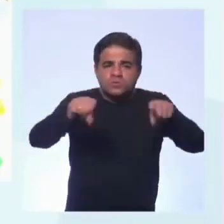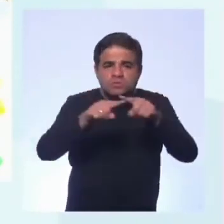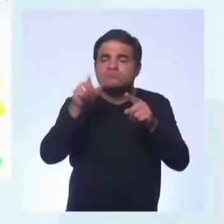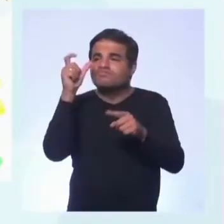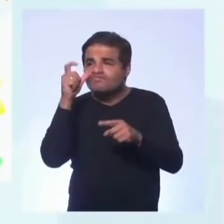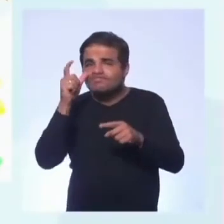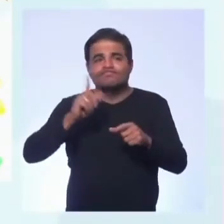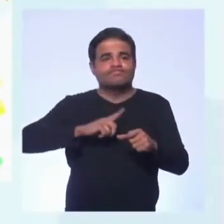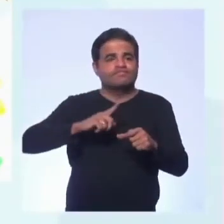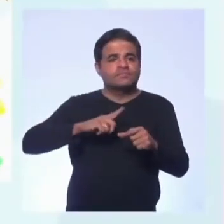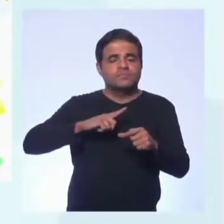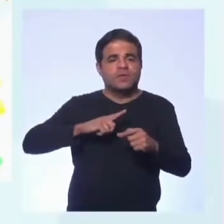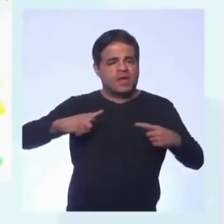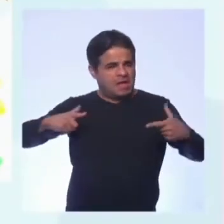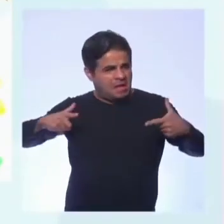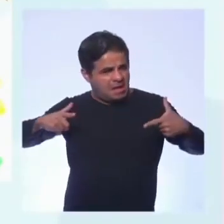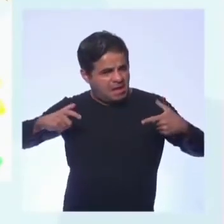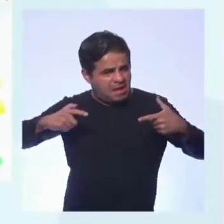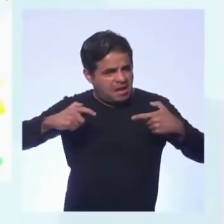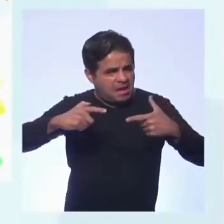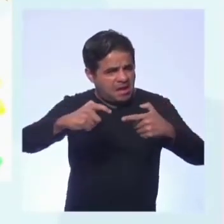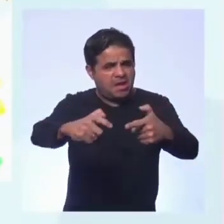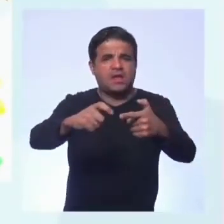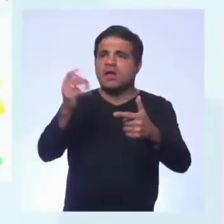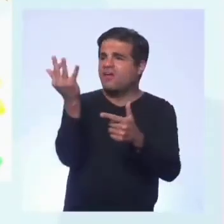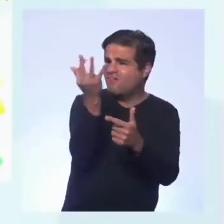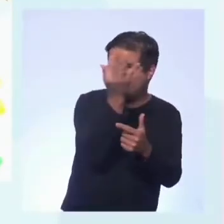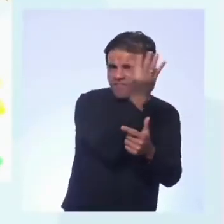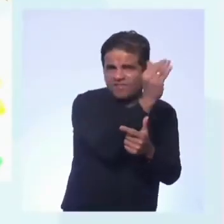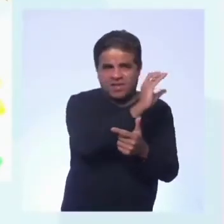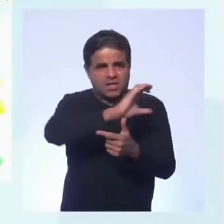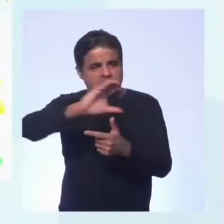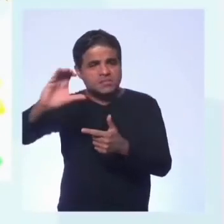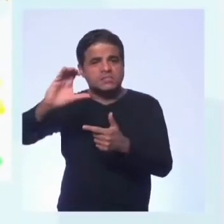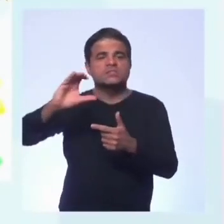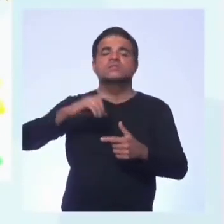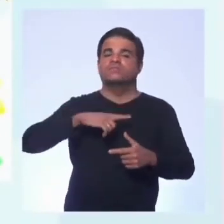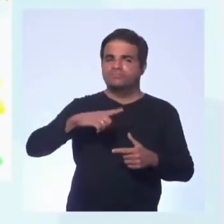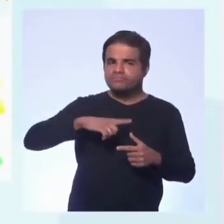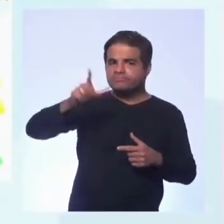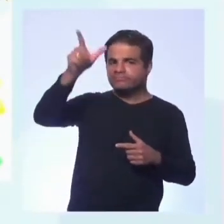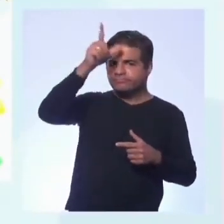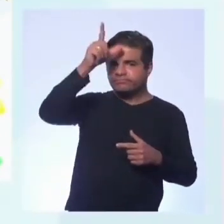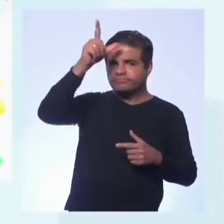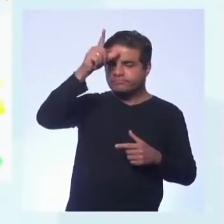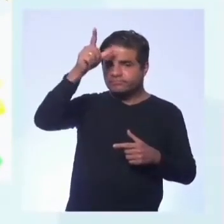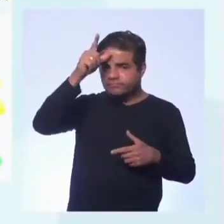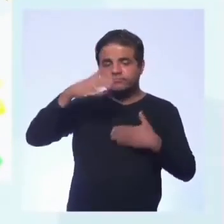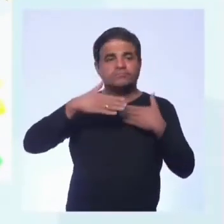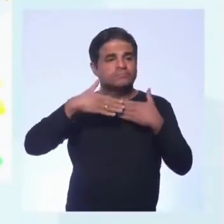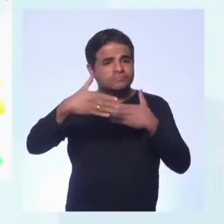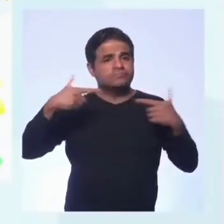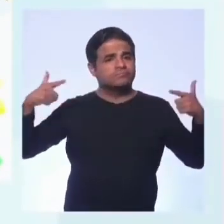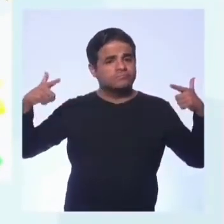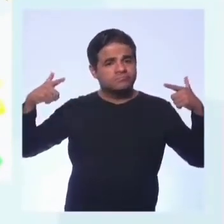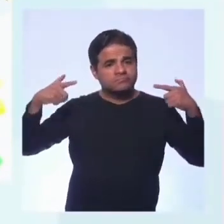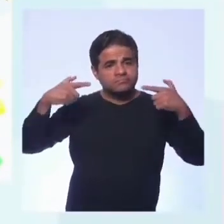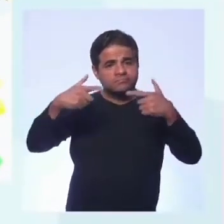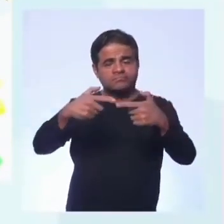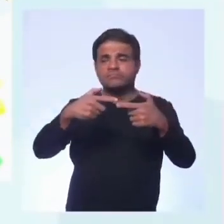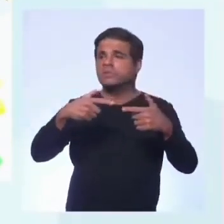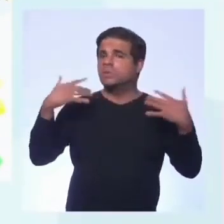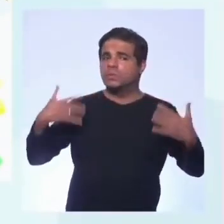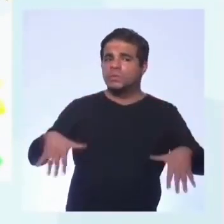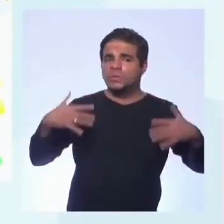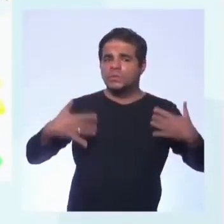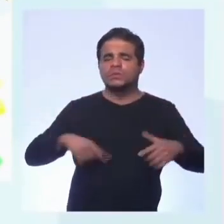teremos aí uma guerra entre a França e a Alemanha, chamada de Guerra Franco-Prussiana, nós